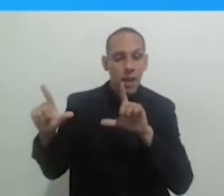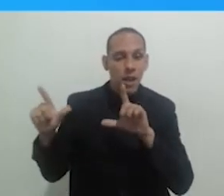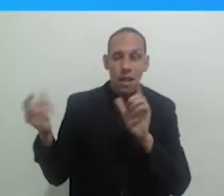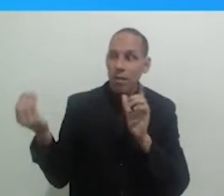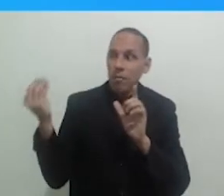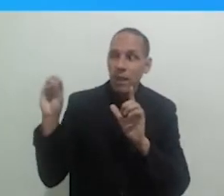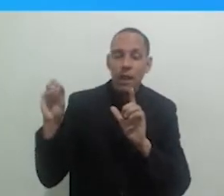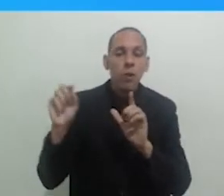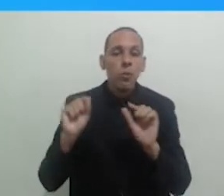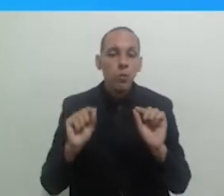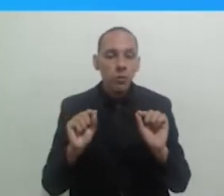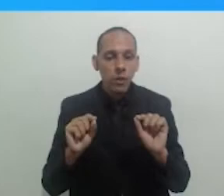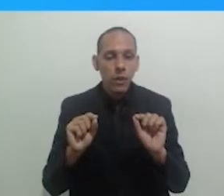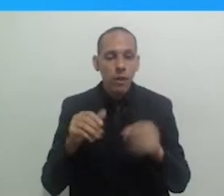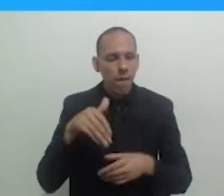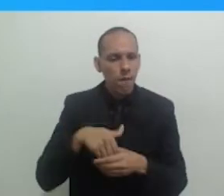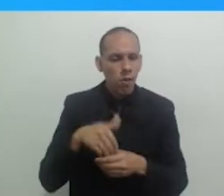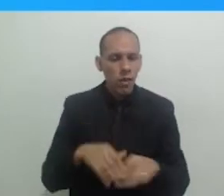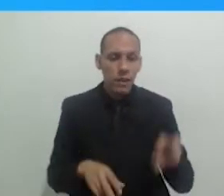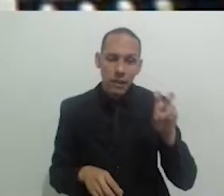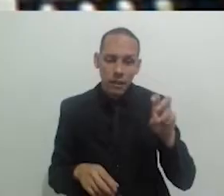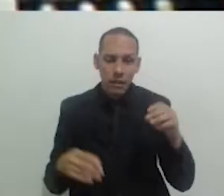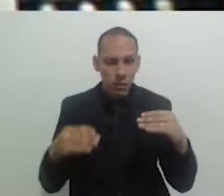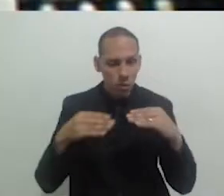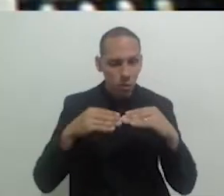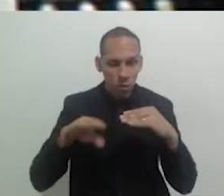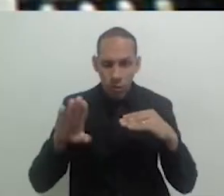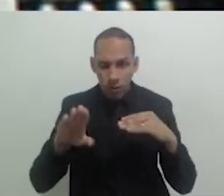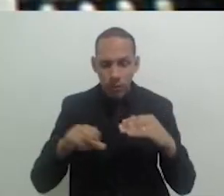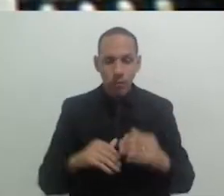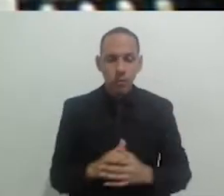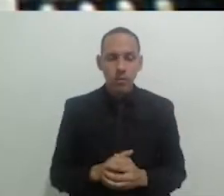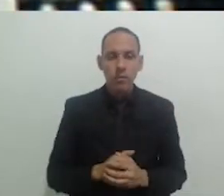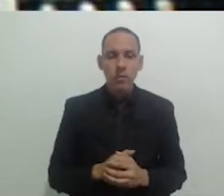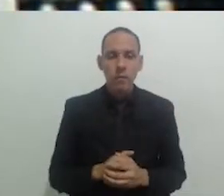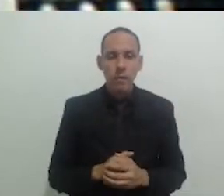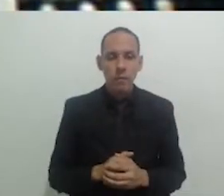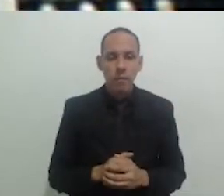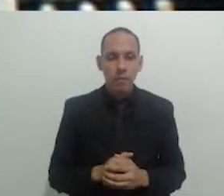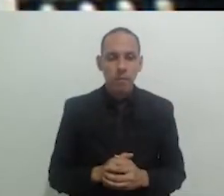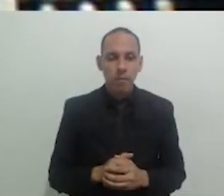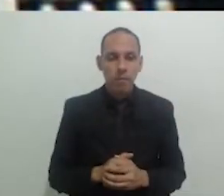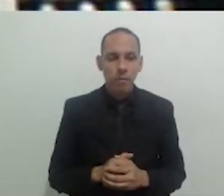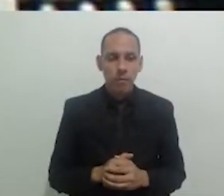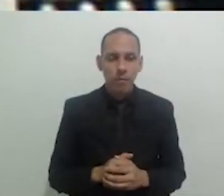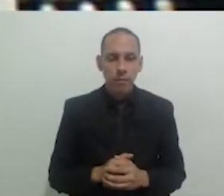5 votos divergindo. Não sei se está...